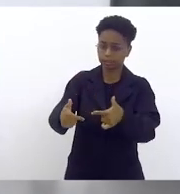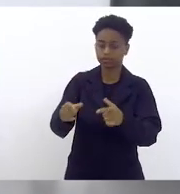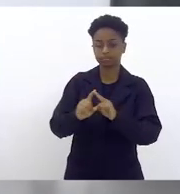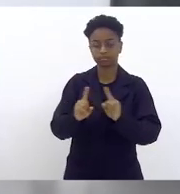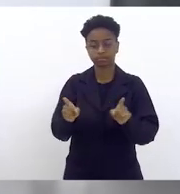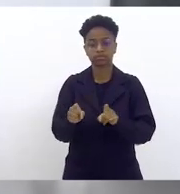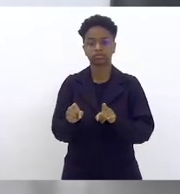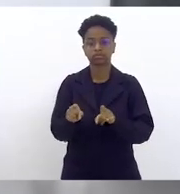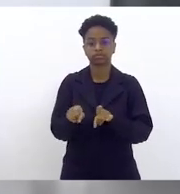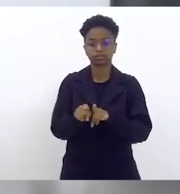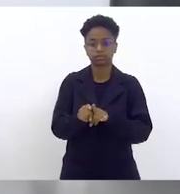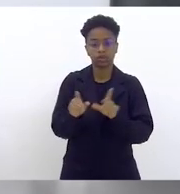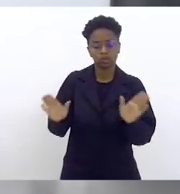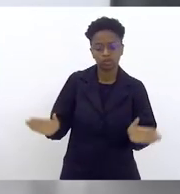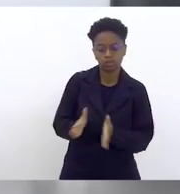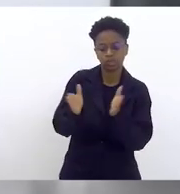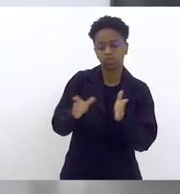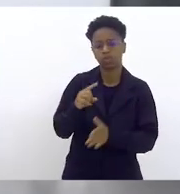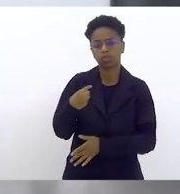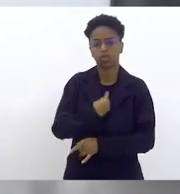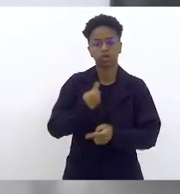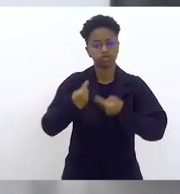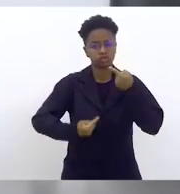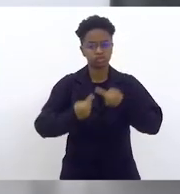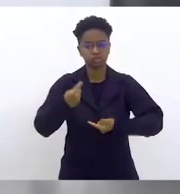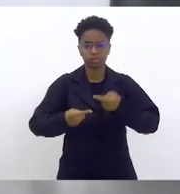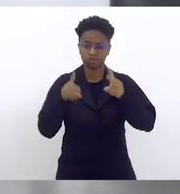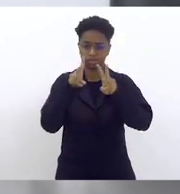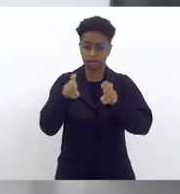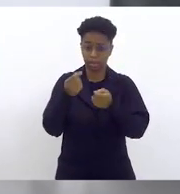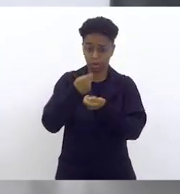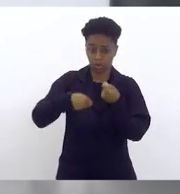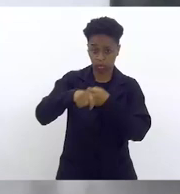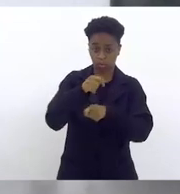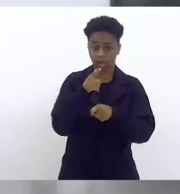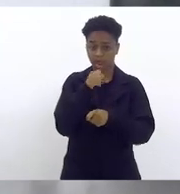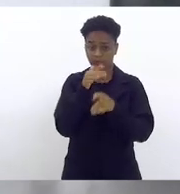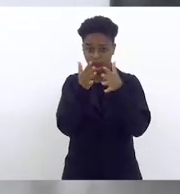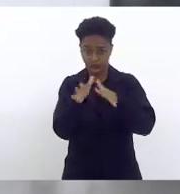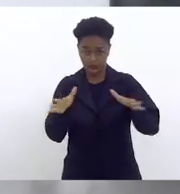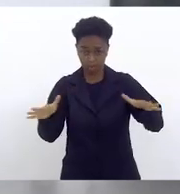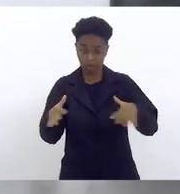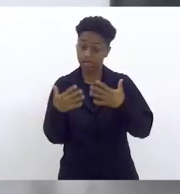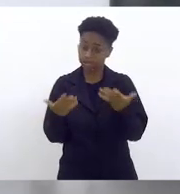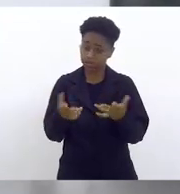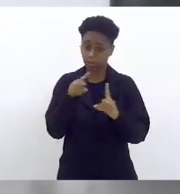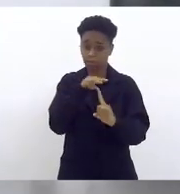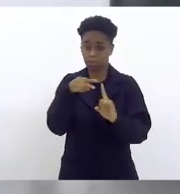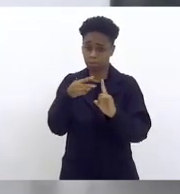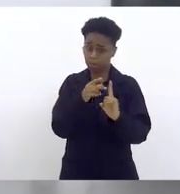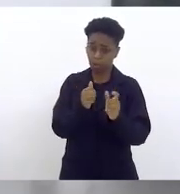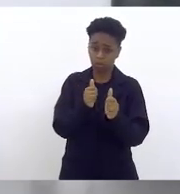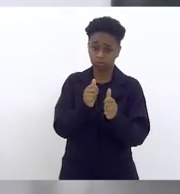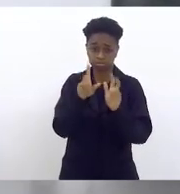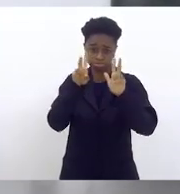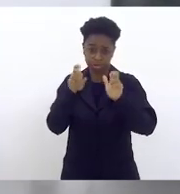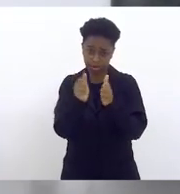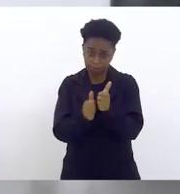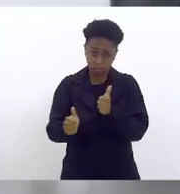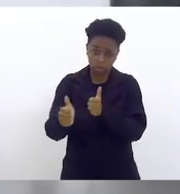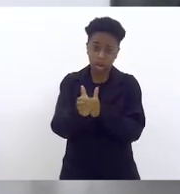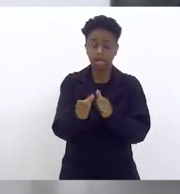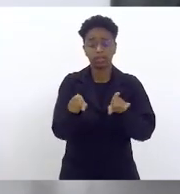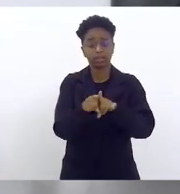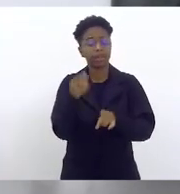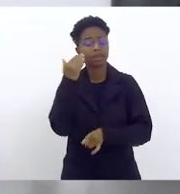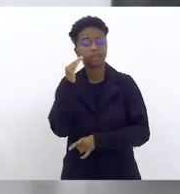faz discutir por exemplo a economia do mar Então esse seu olhar de protagonismo esse seu olhar de entender